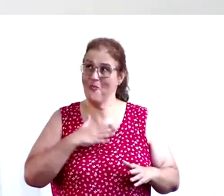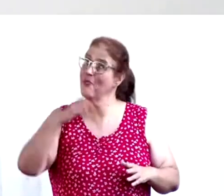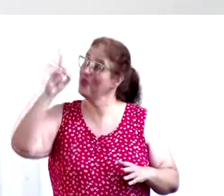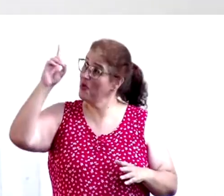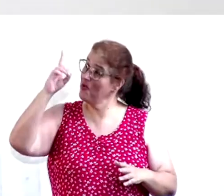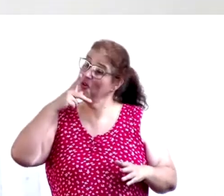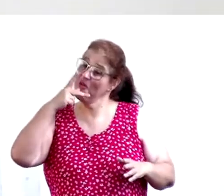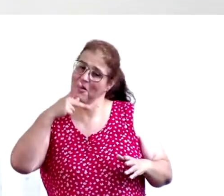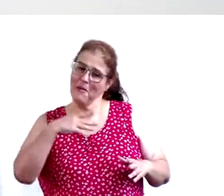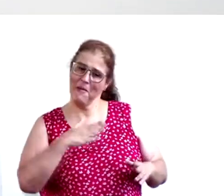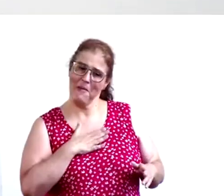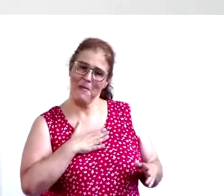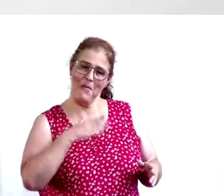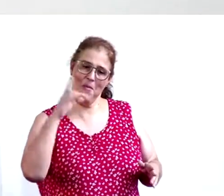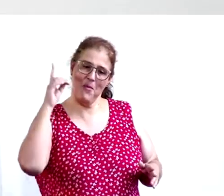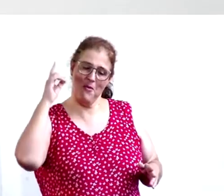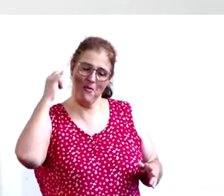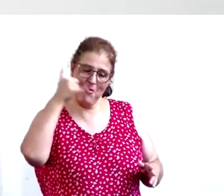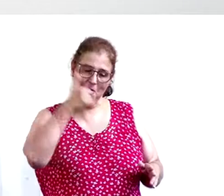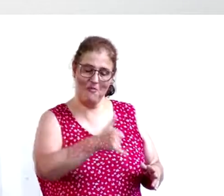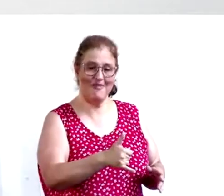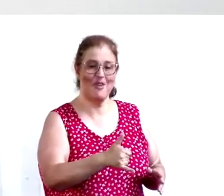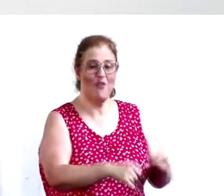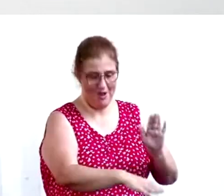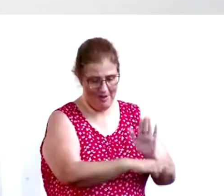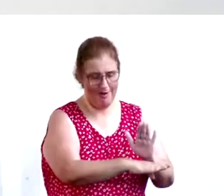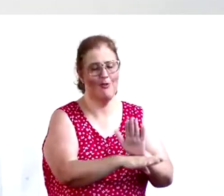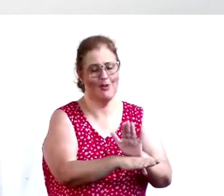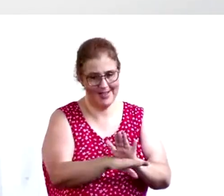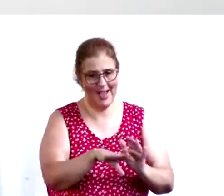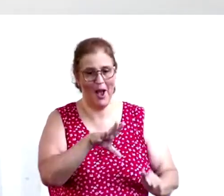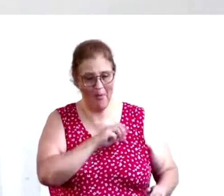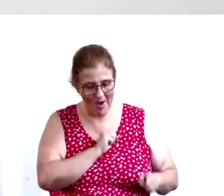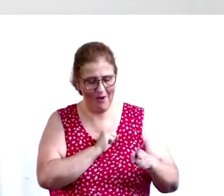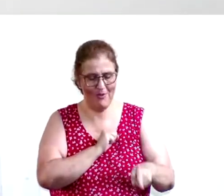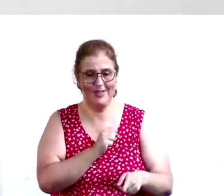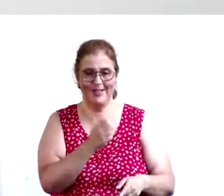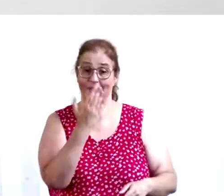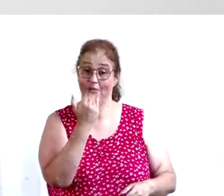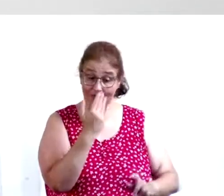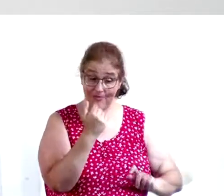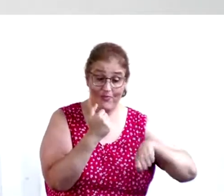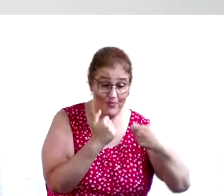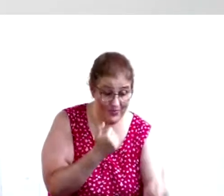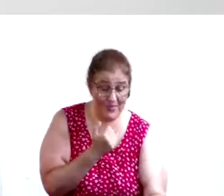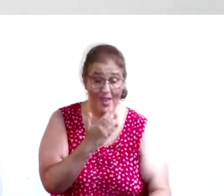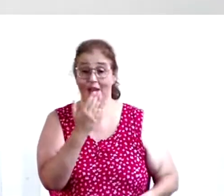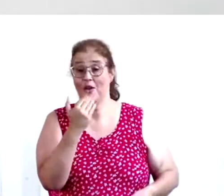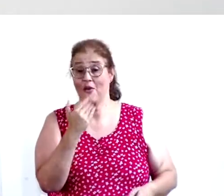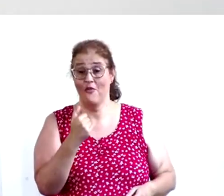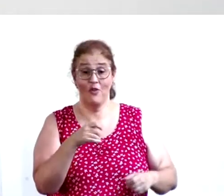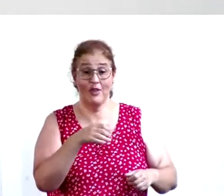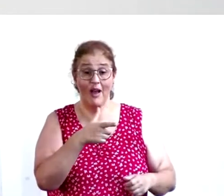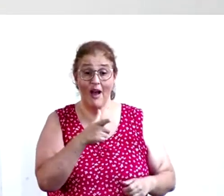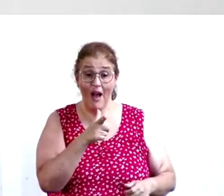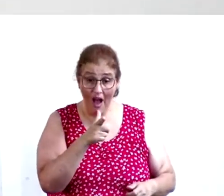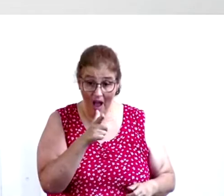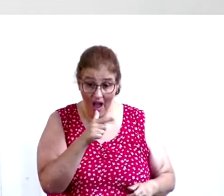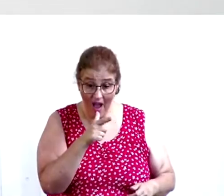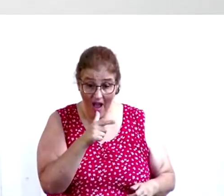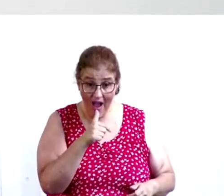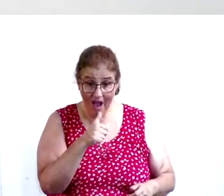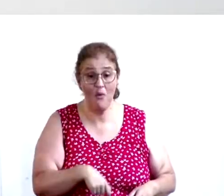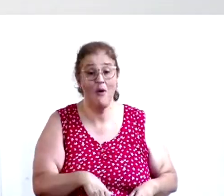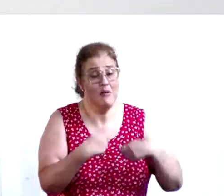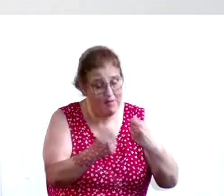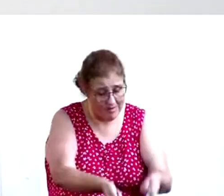vou dirigir você, meu povo. Eu vou amar você, meu povo. Pais, eu vou lhes